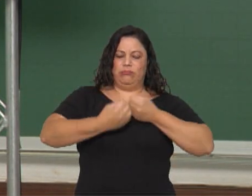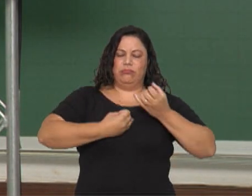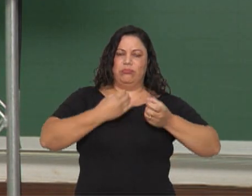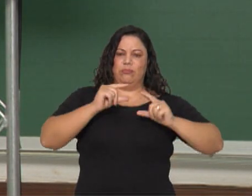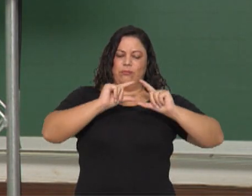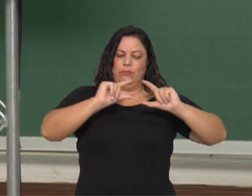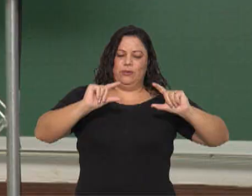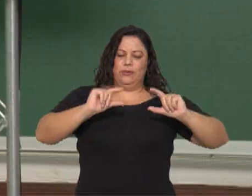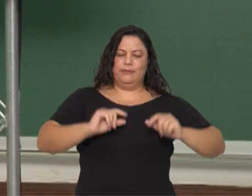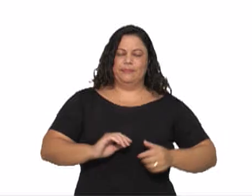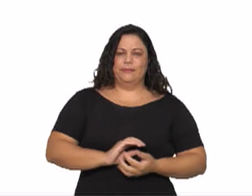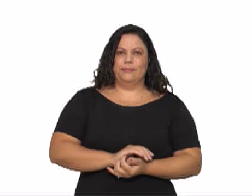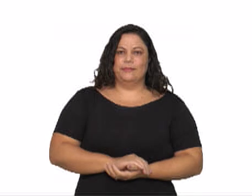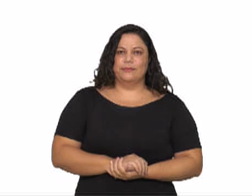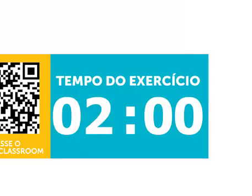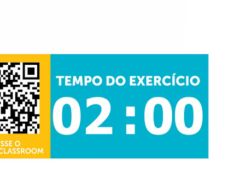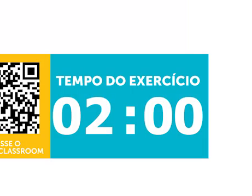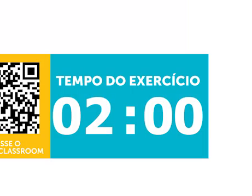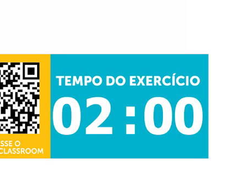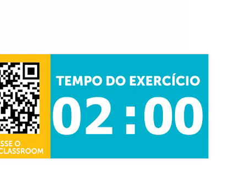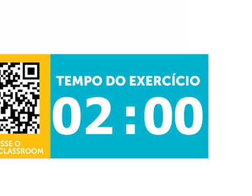poema Instantes.